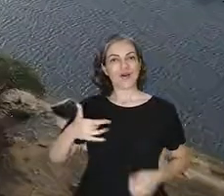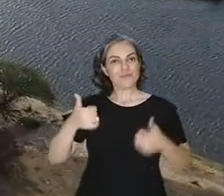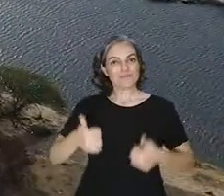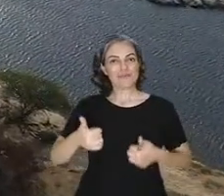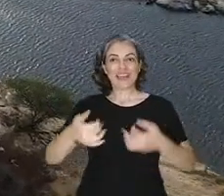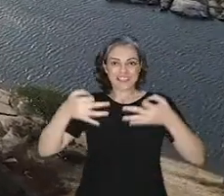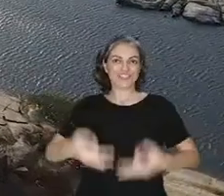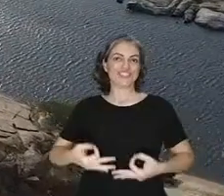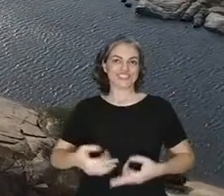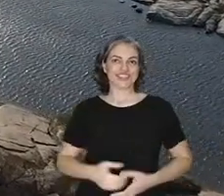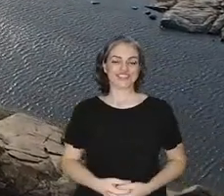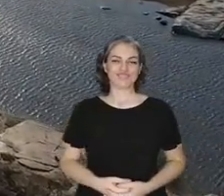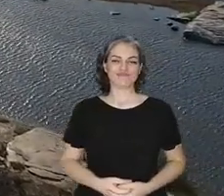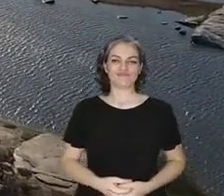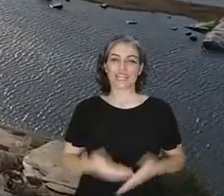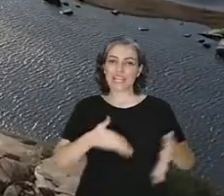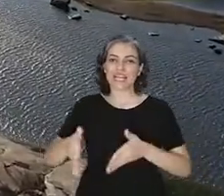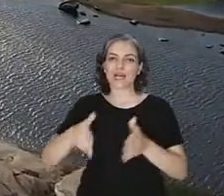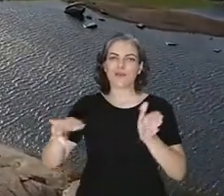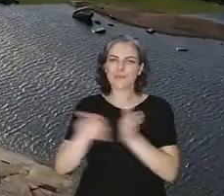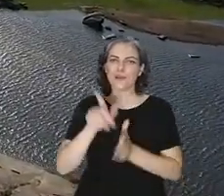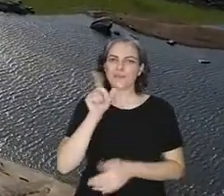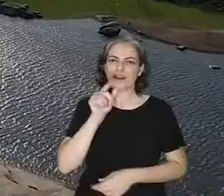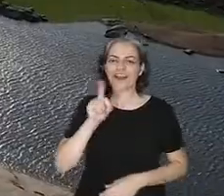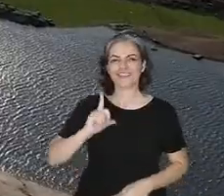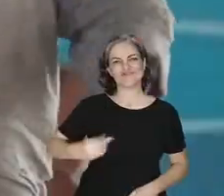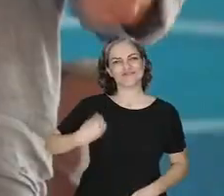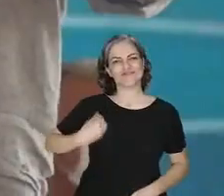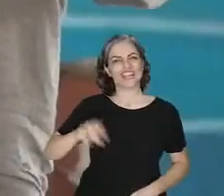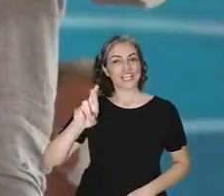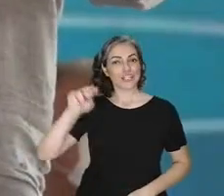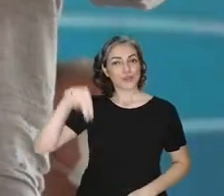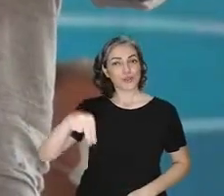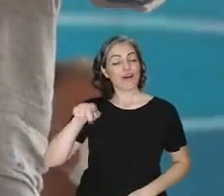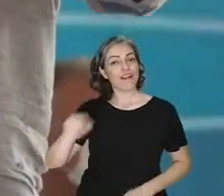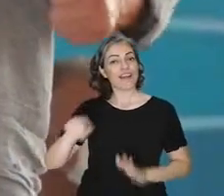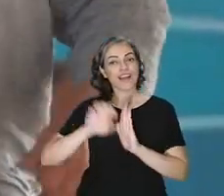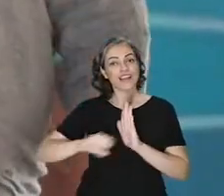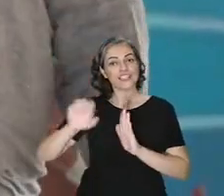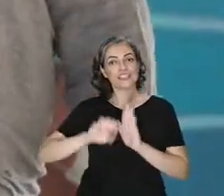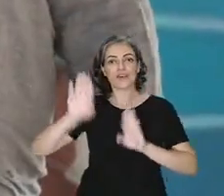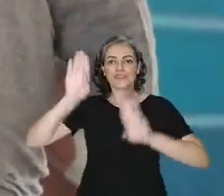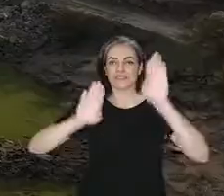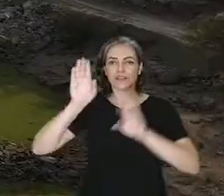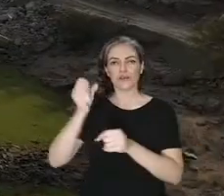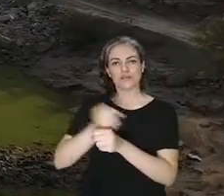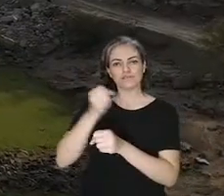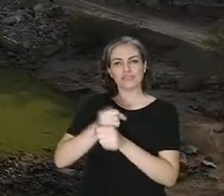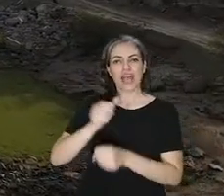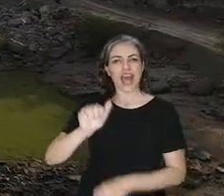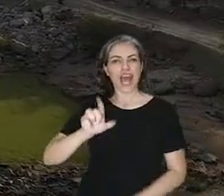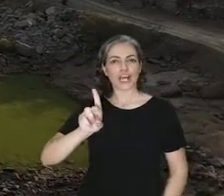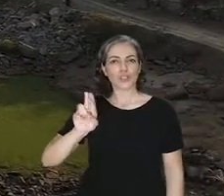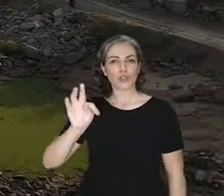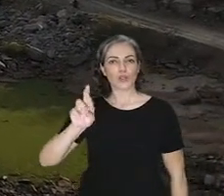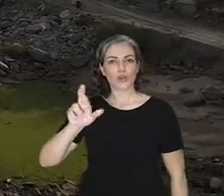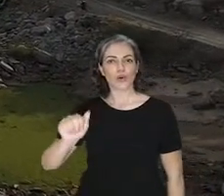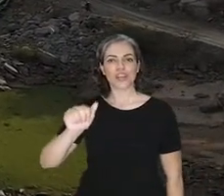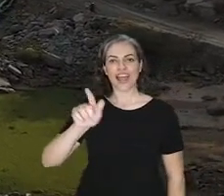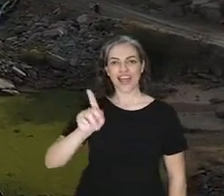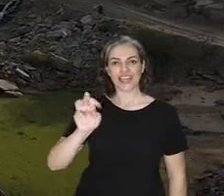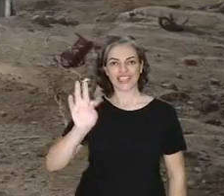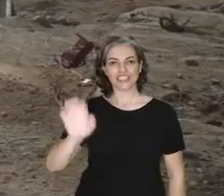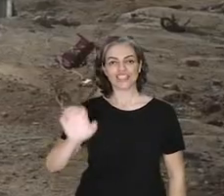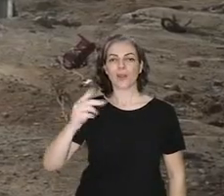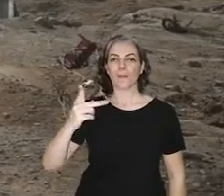mais digna né A Jornada das águas passou pelo Rio Grande do Norte continuamos o edital de licitação do projeto da Adutora do